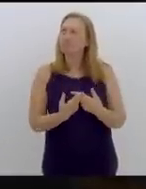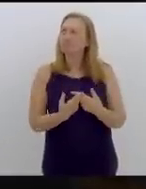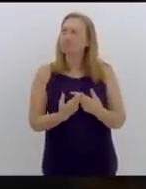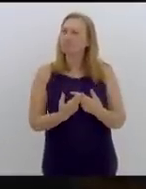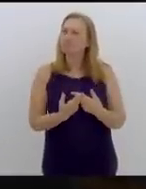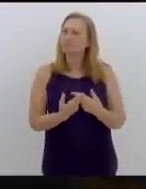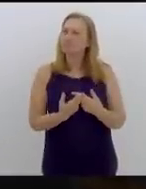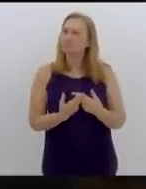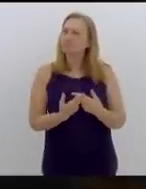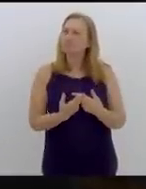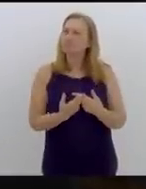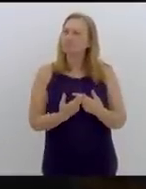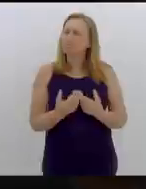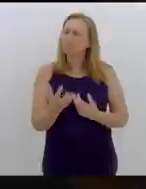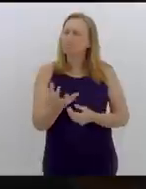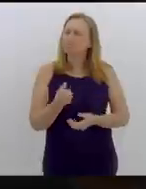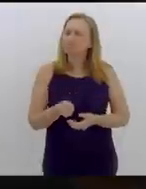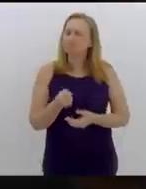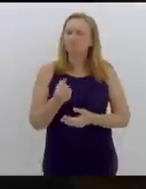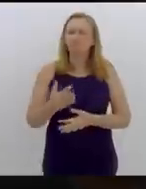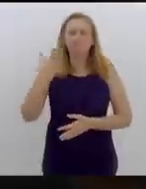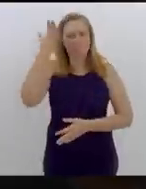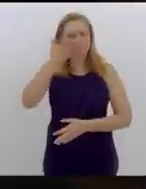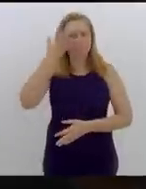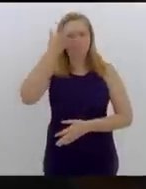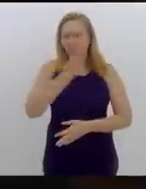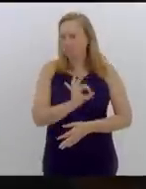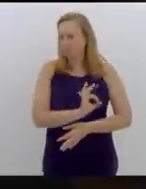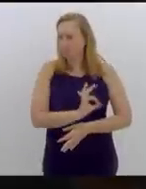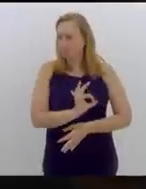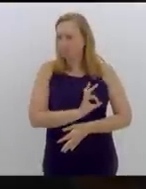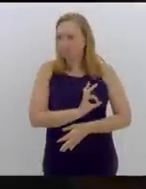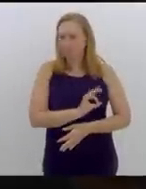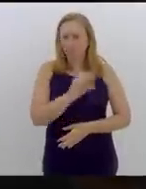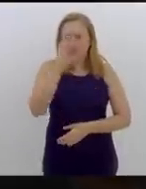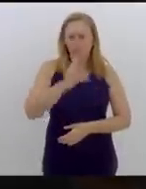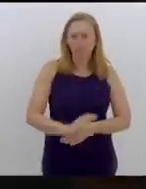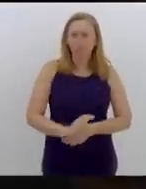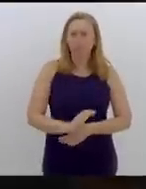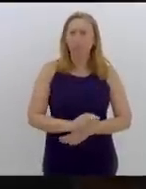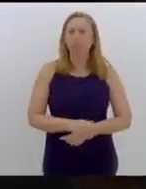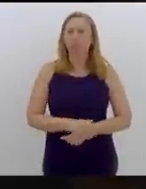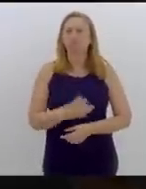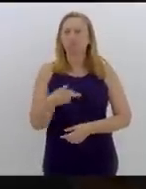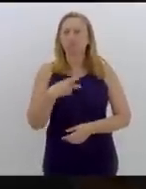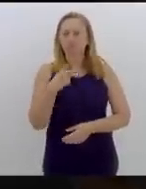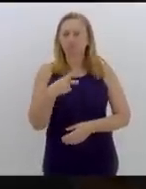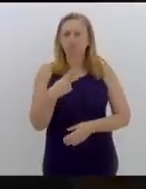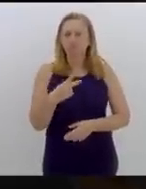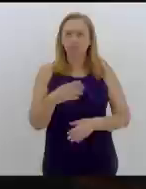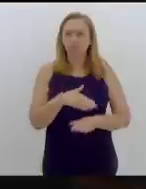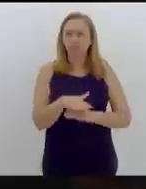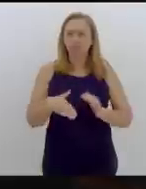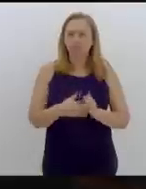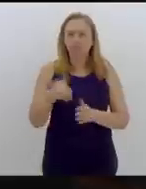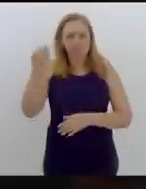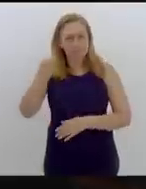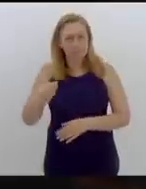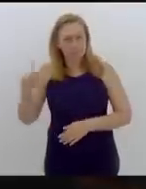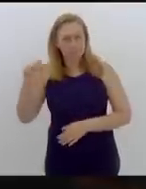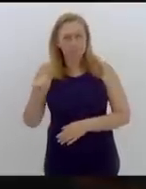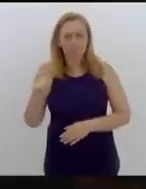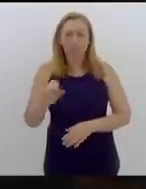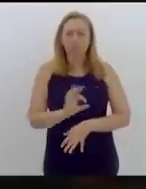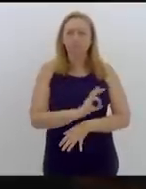desde que a gente recebe uma mensagem da Polícia Civil e falamos com todas as associações E no caso da Polícia